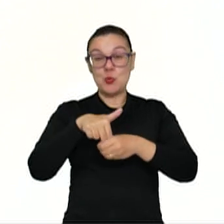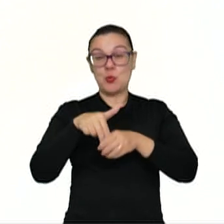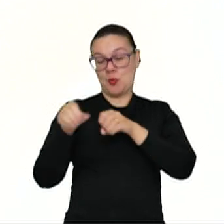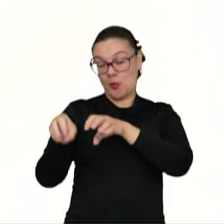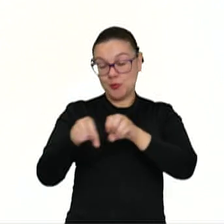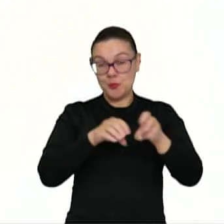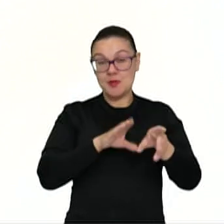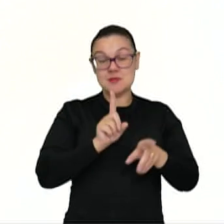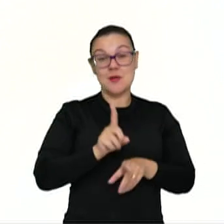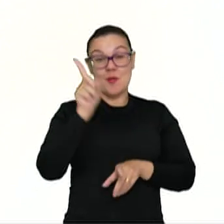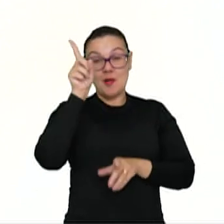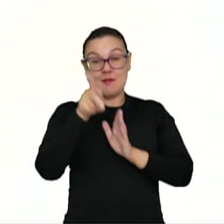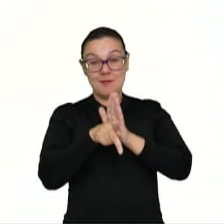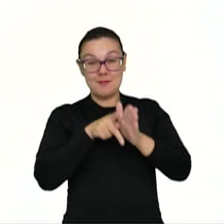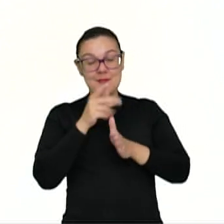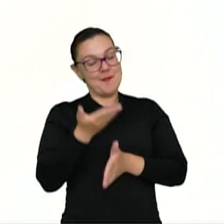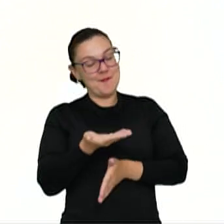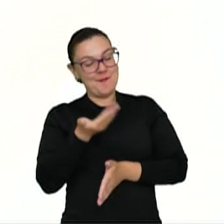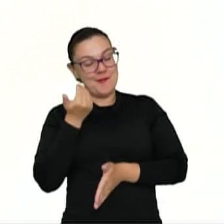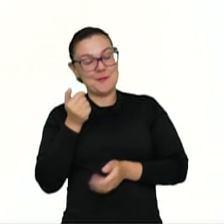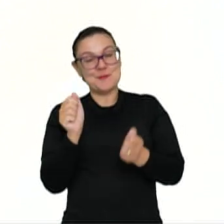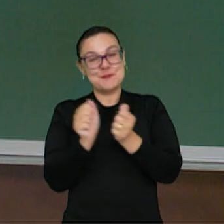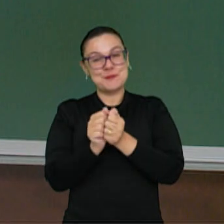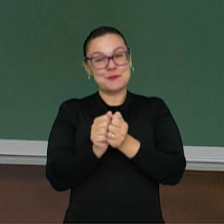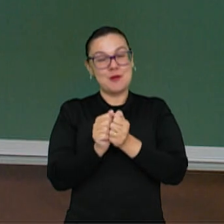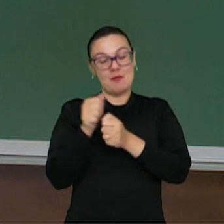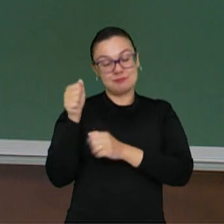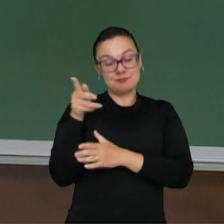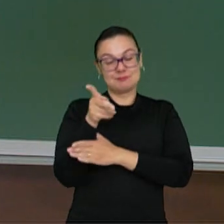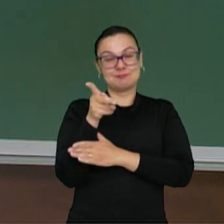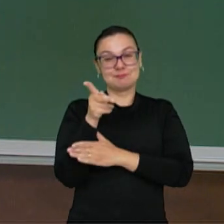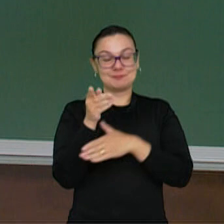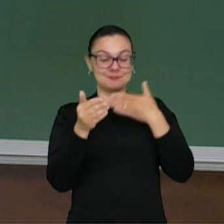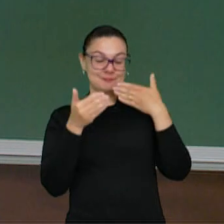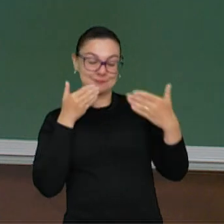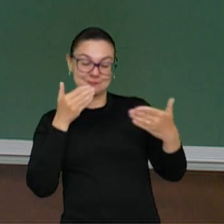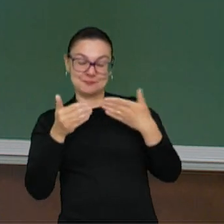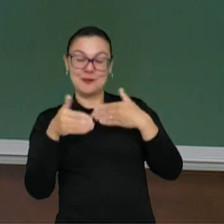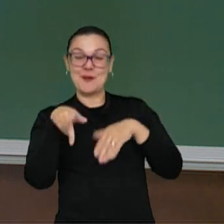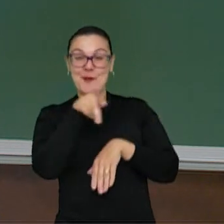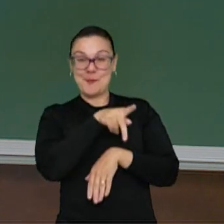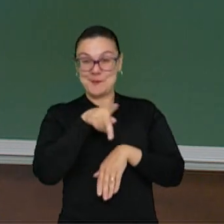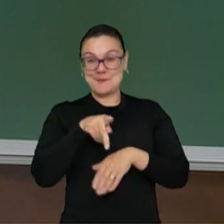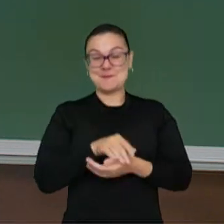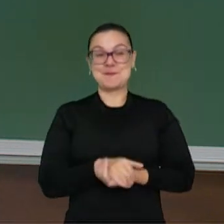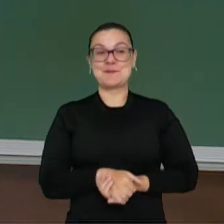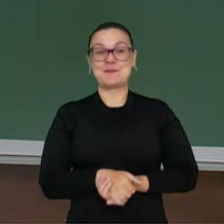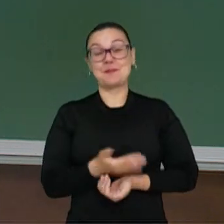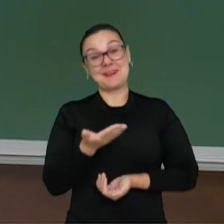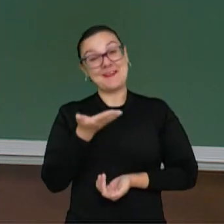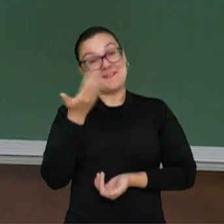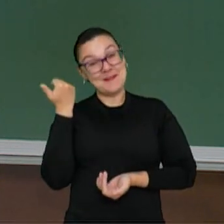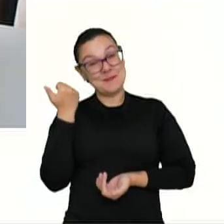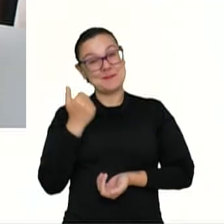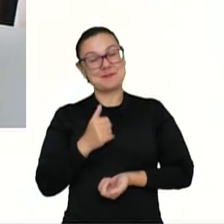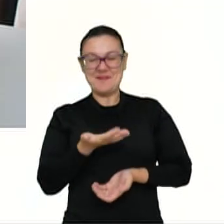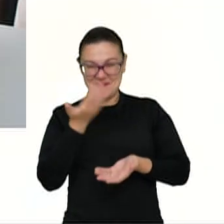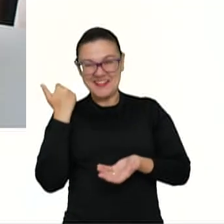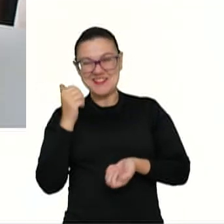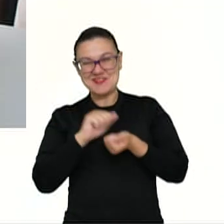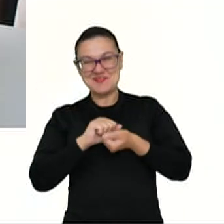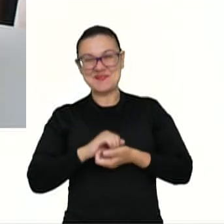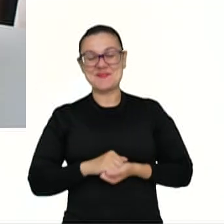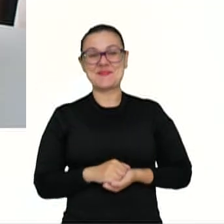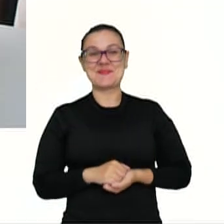Paranaguá. E a gente vai lá, então, um pouquinho agora, assistir o vídeo dessa conversa que eu tive com ela. Vamos lá, então? Vamos